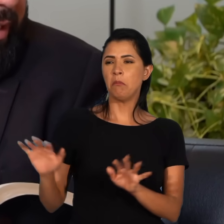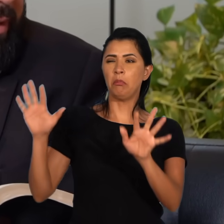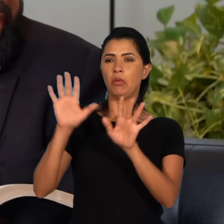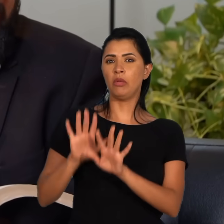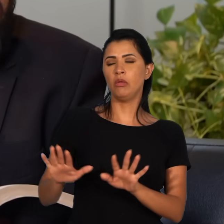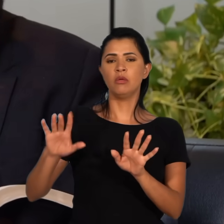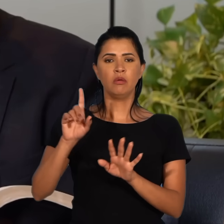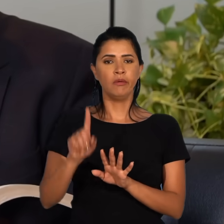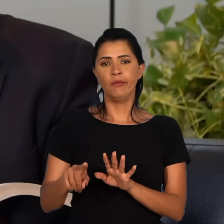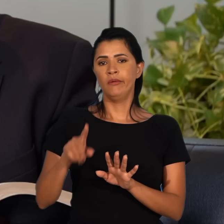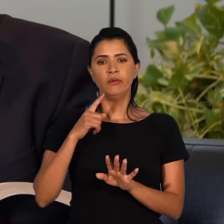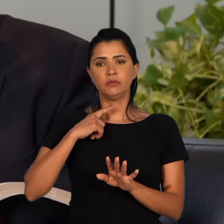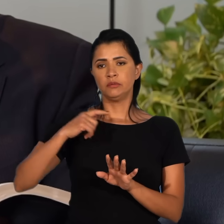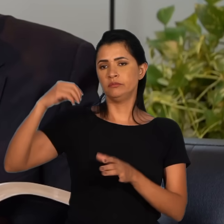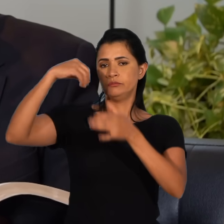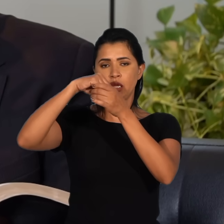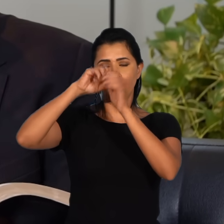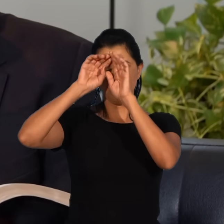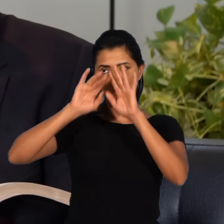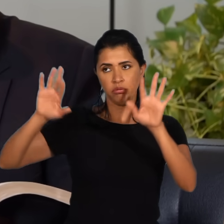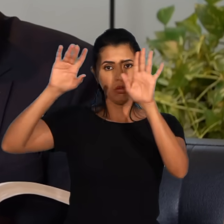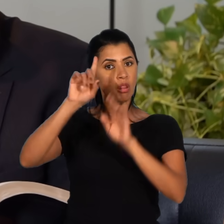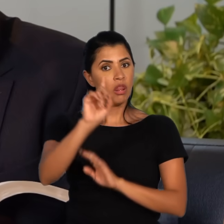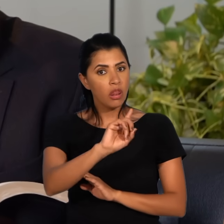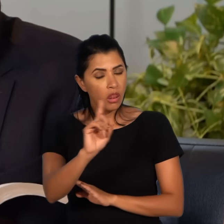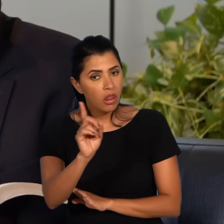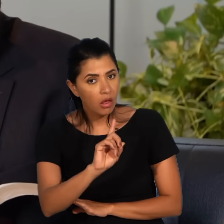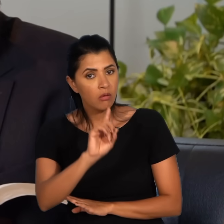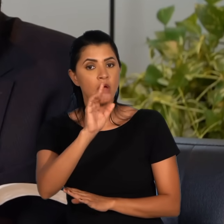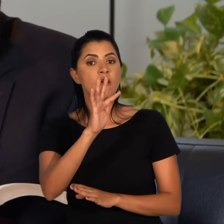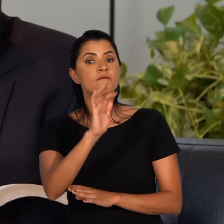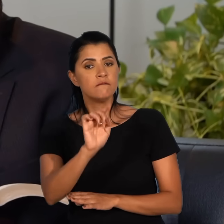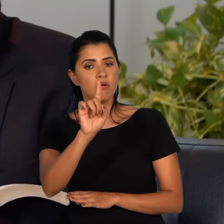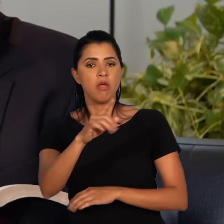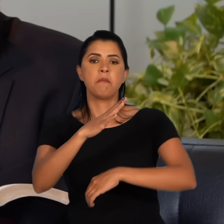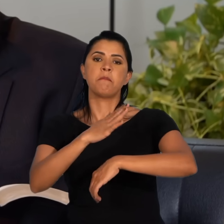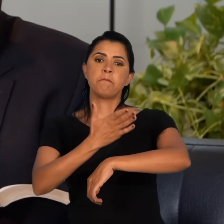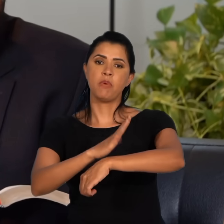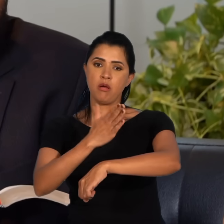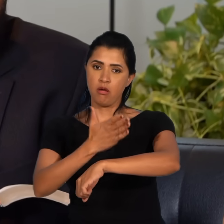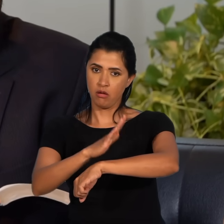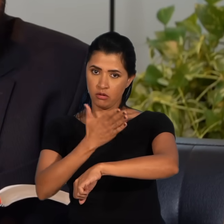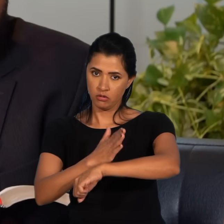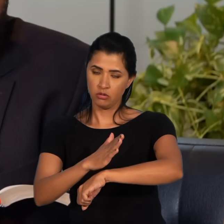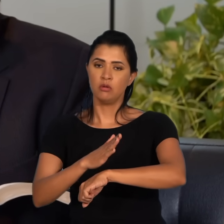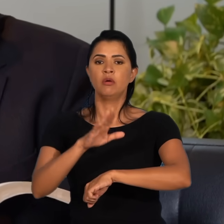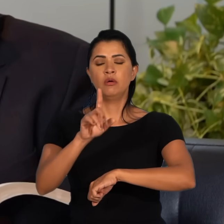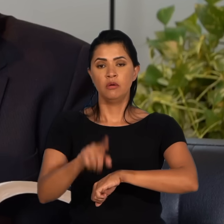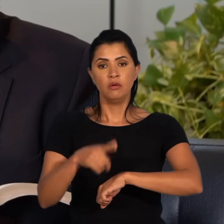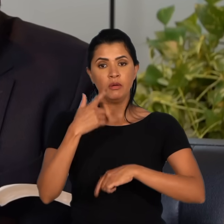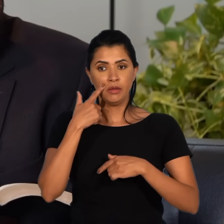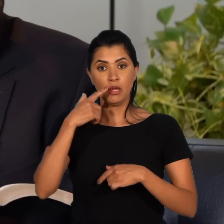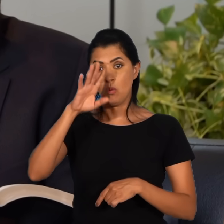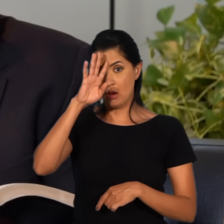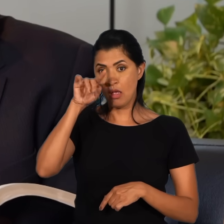Mística algo que é só na mente a fé estabelecida aqui é uma fé prática então o Ponto Central da lição